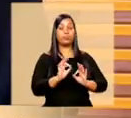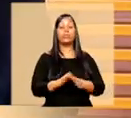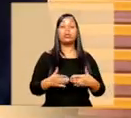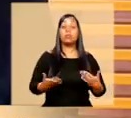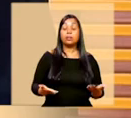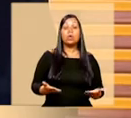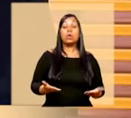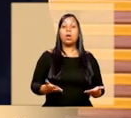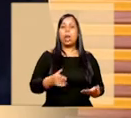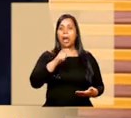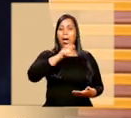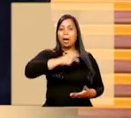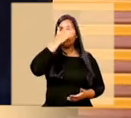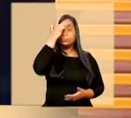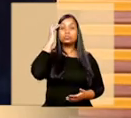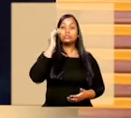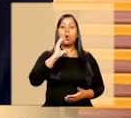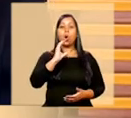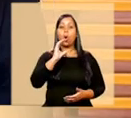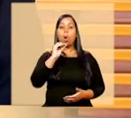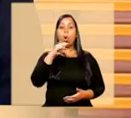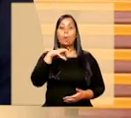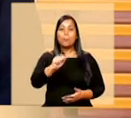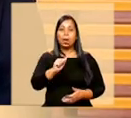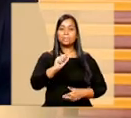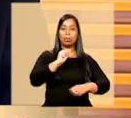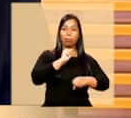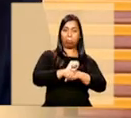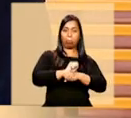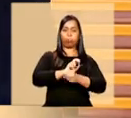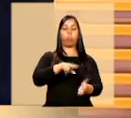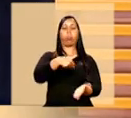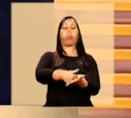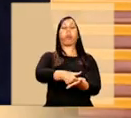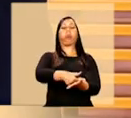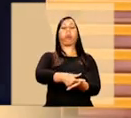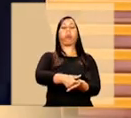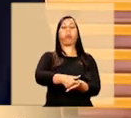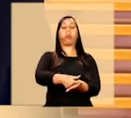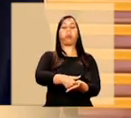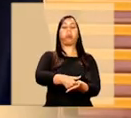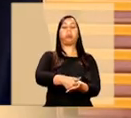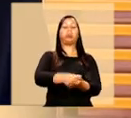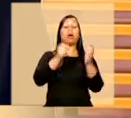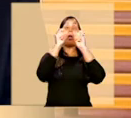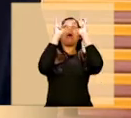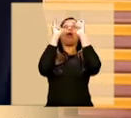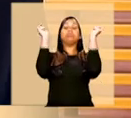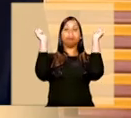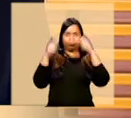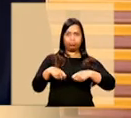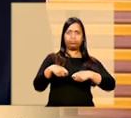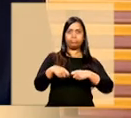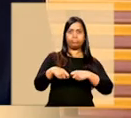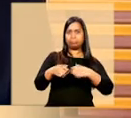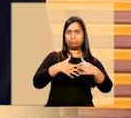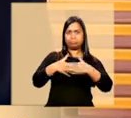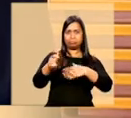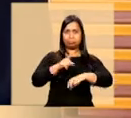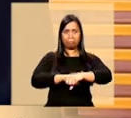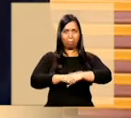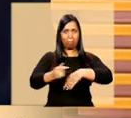existe, Matheus. Realmente, assim, quando a pessoa está só em coma, existe uma chance de um dia ela acordar, né? Vai ser um quadro